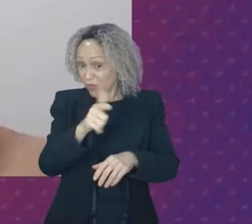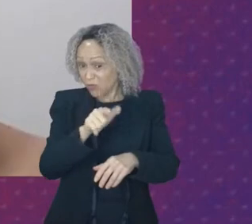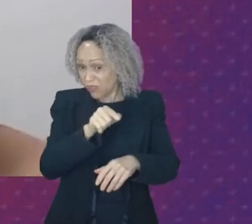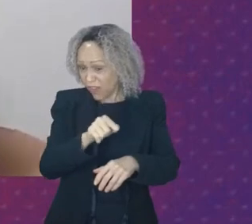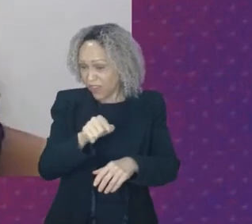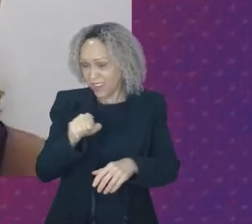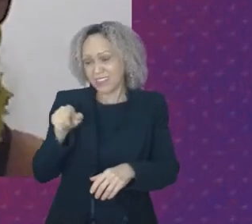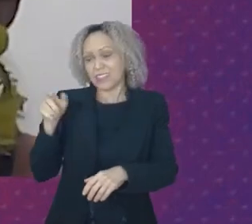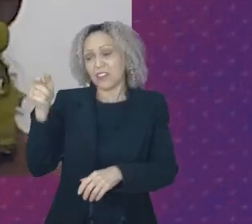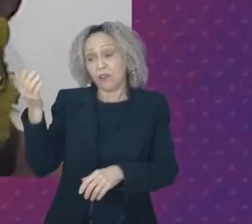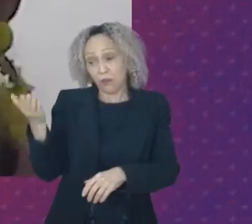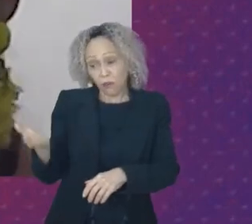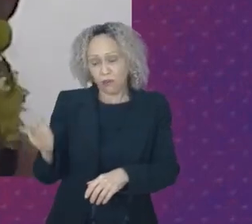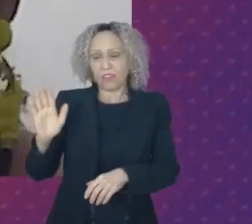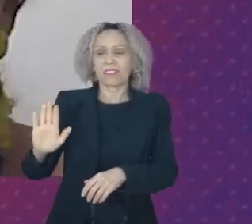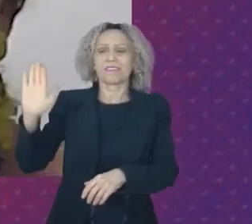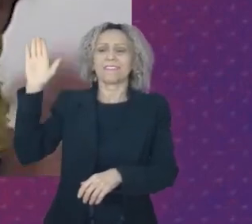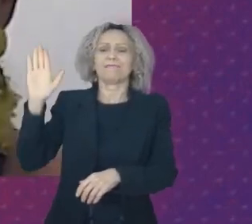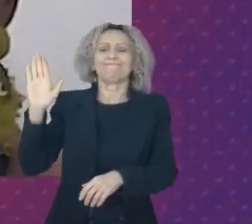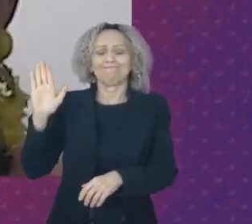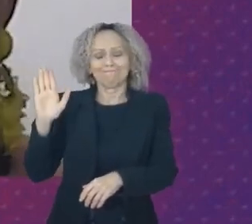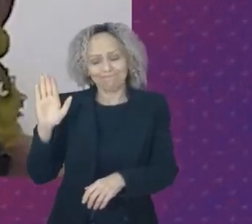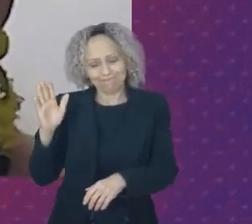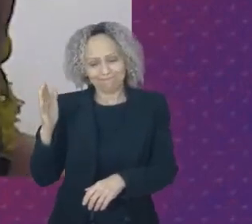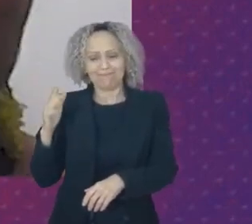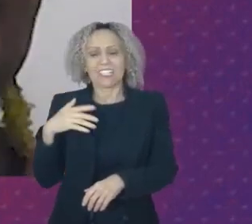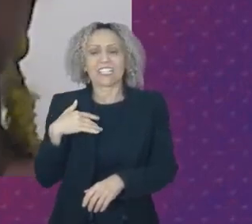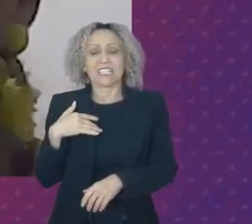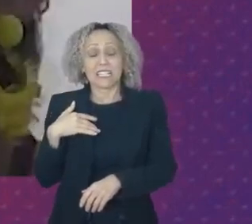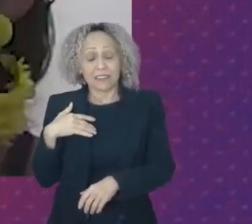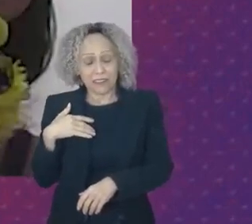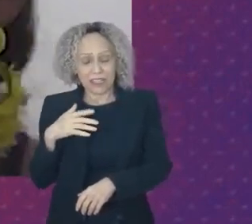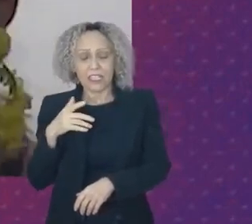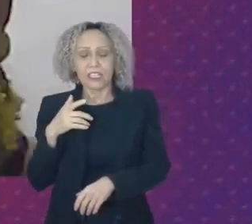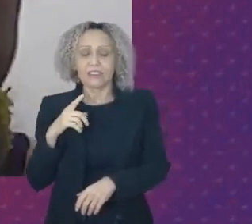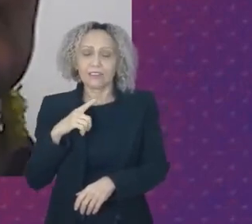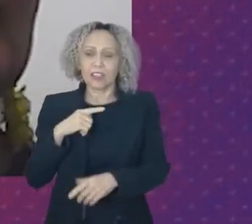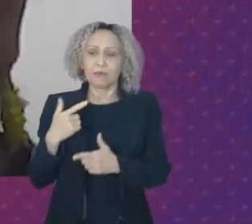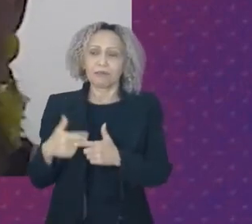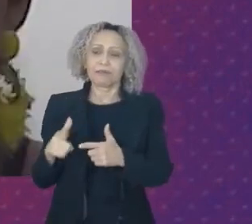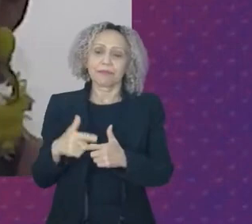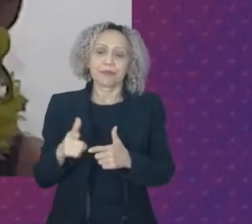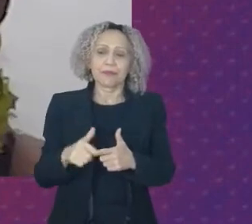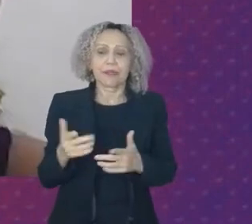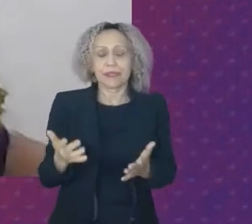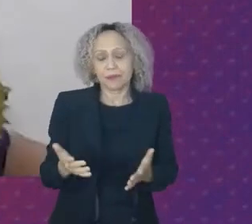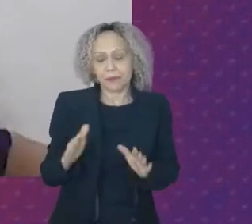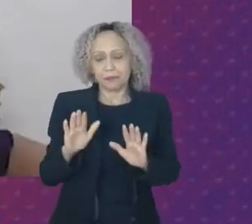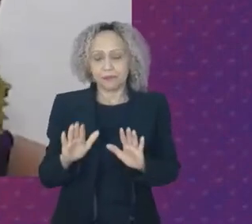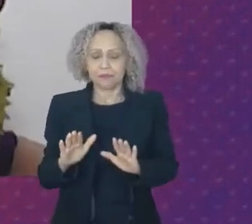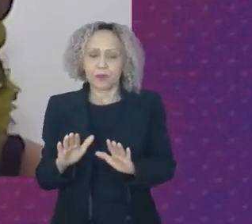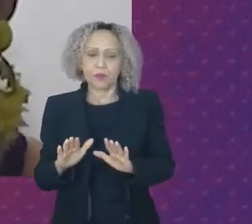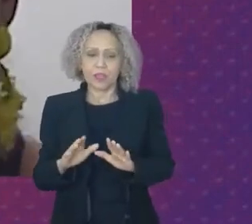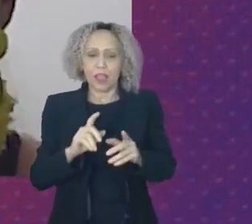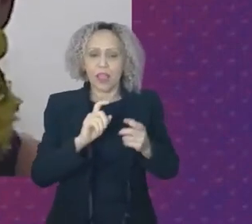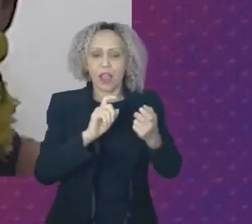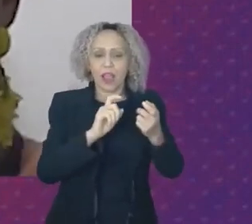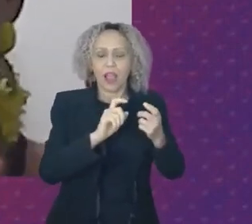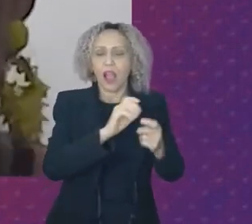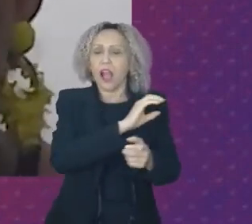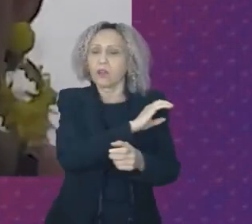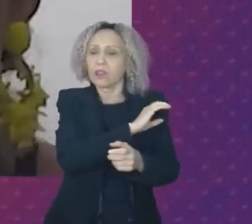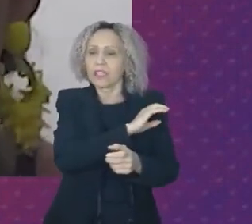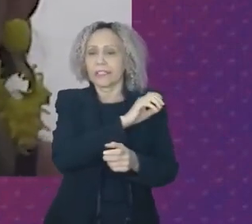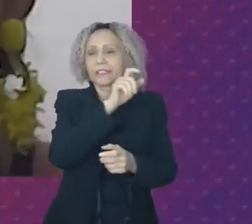também esse lugar de coordenar a comunicação, a campanha, seja lá o que for, é muito